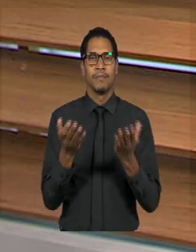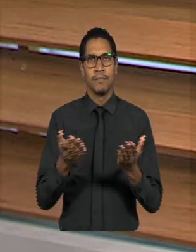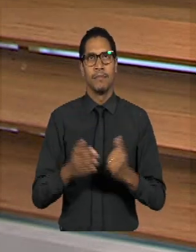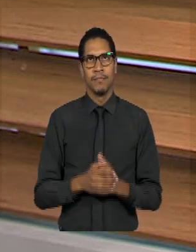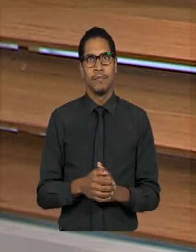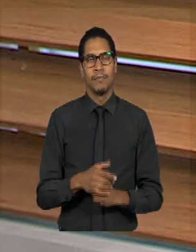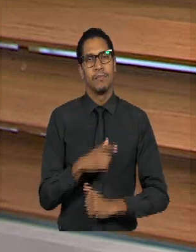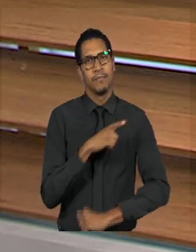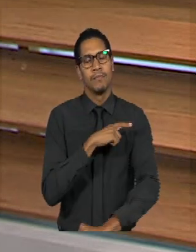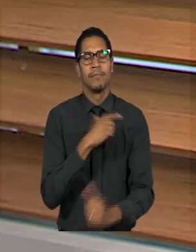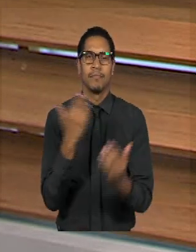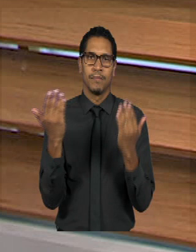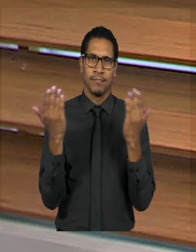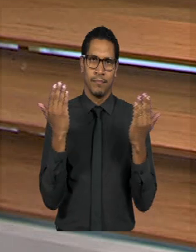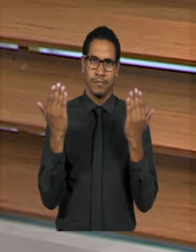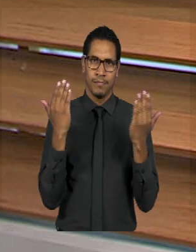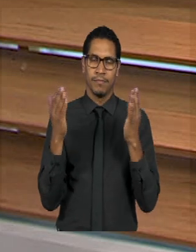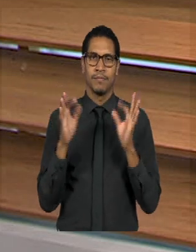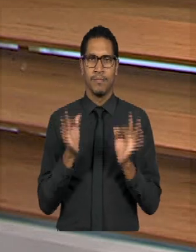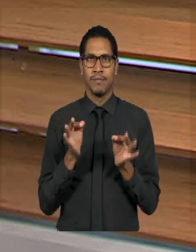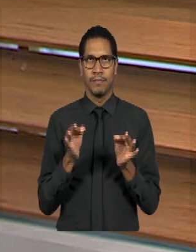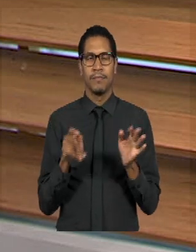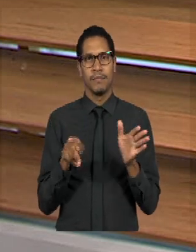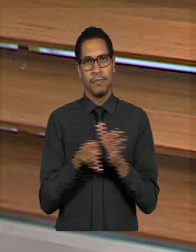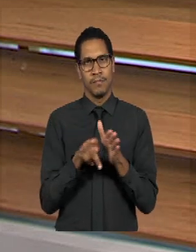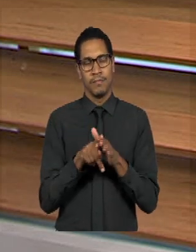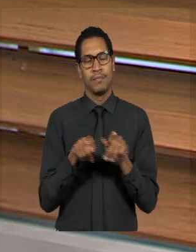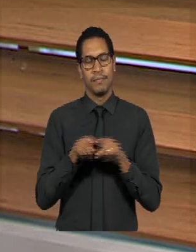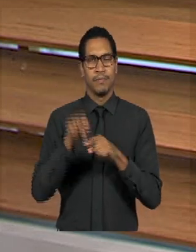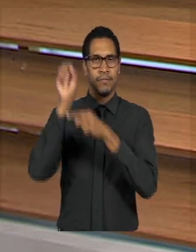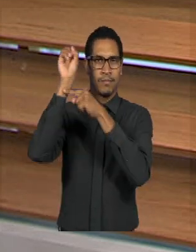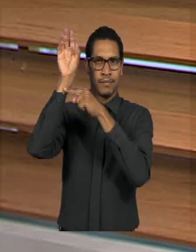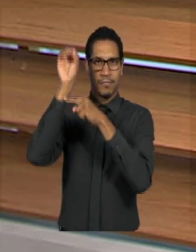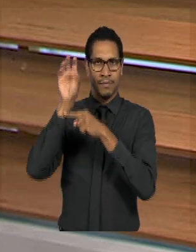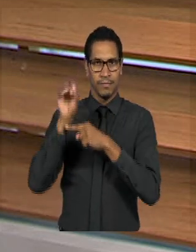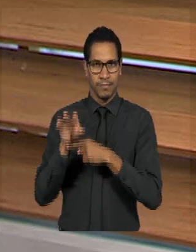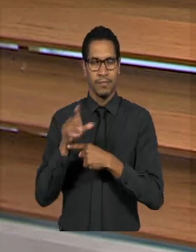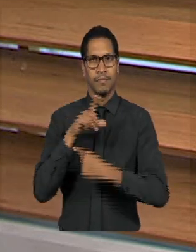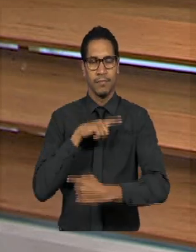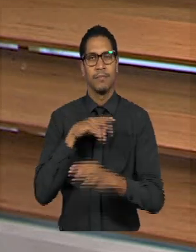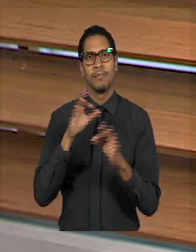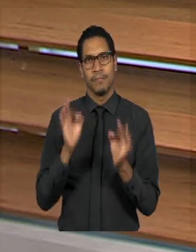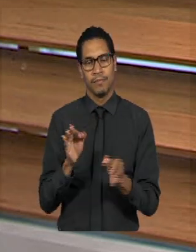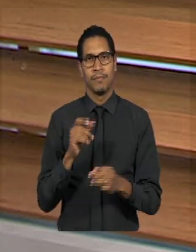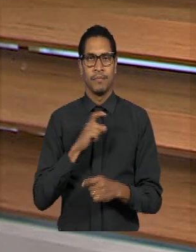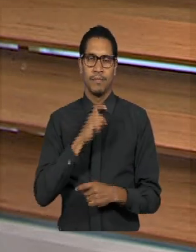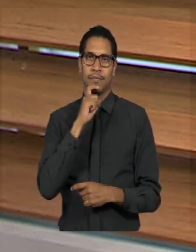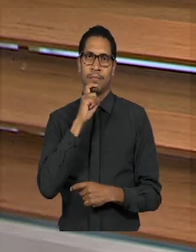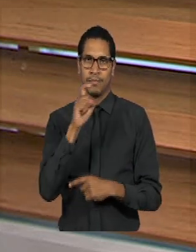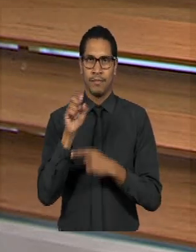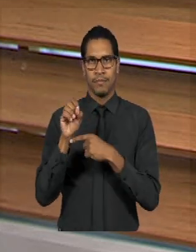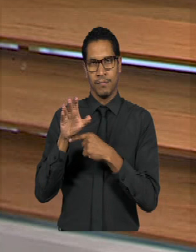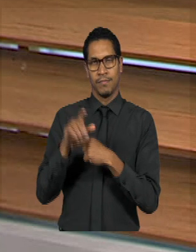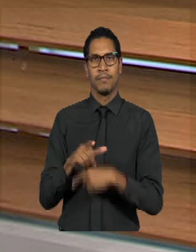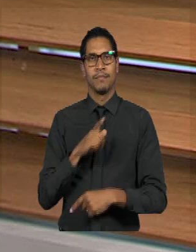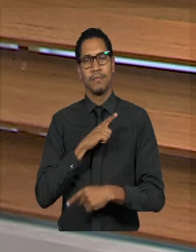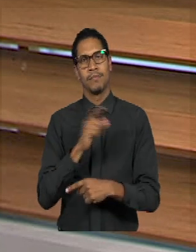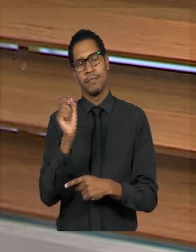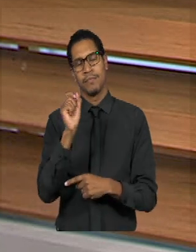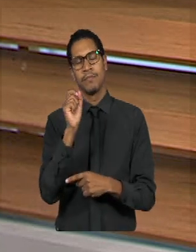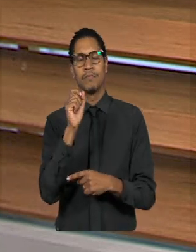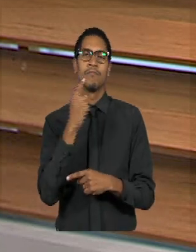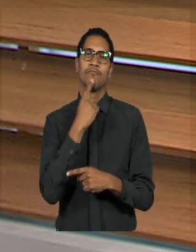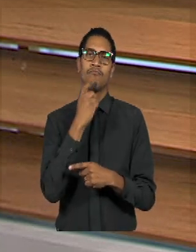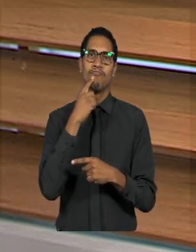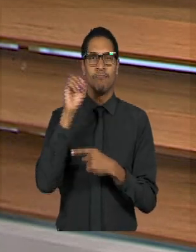Faz uma analogia ao sistema semafórico, né? Nós sabemos que tem o verde, o vermelho e o